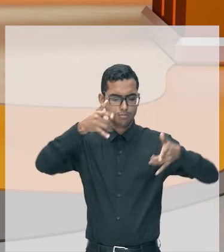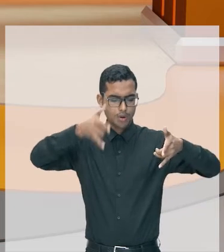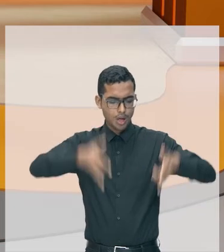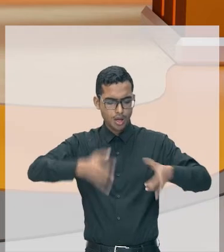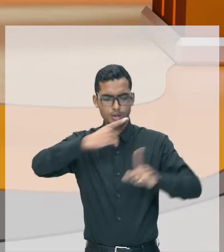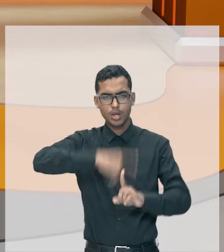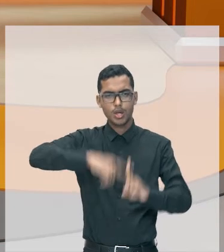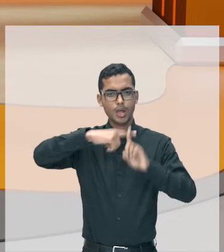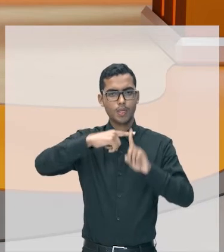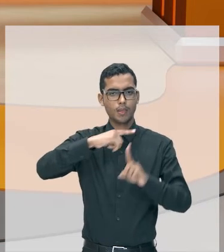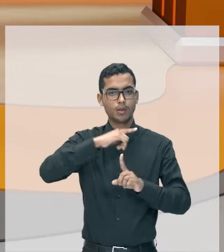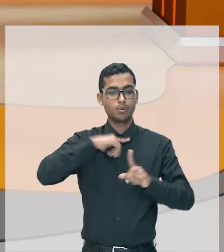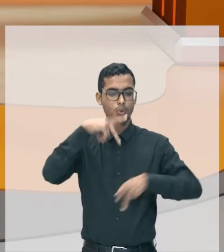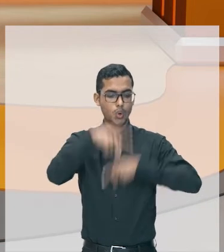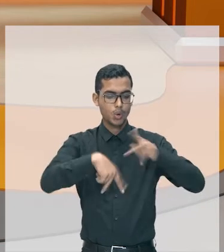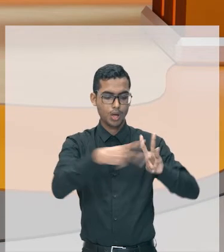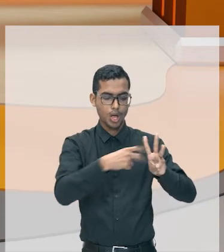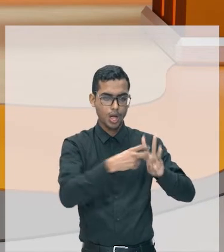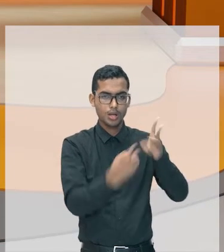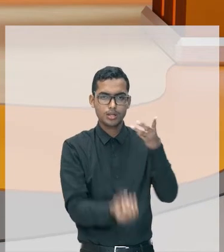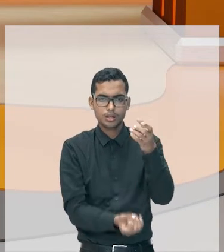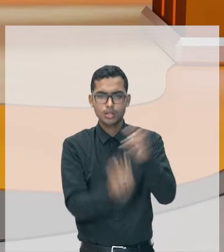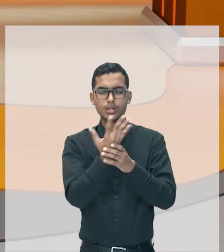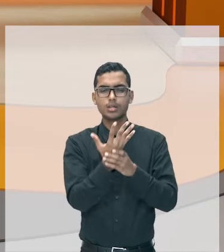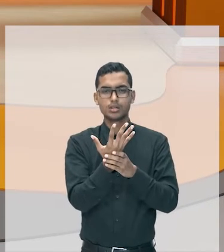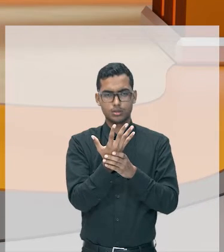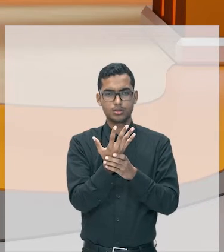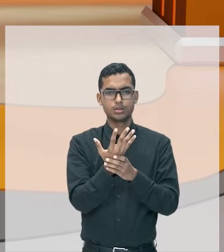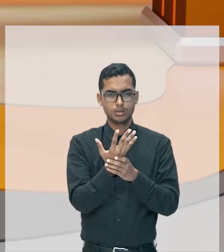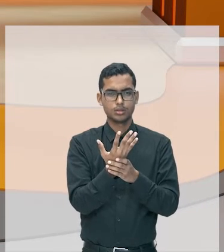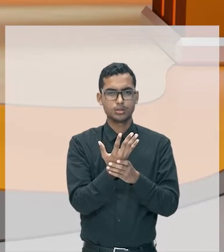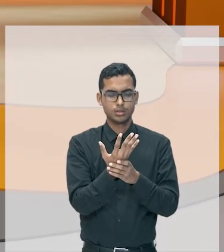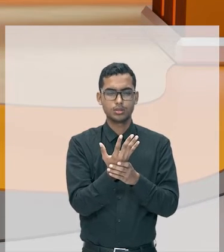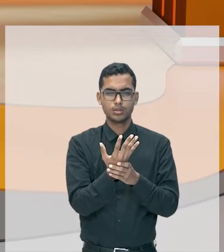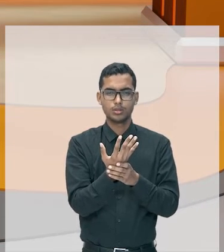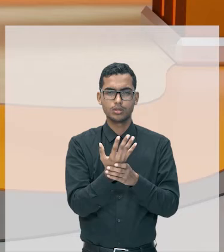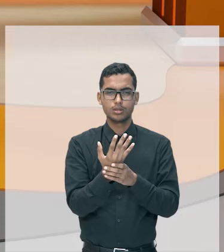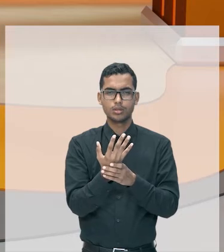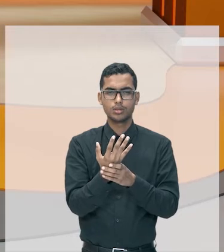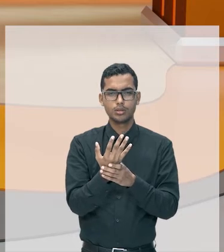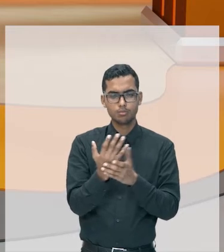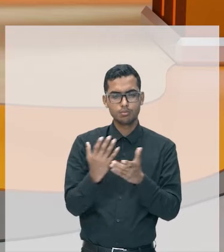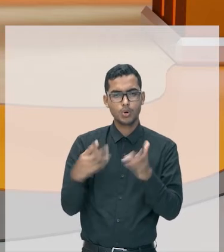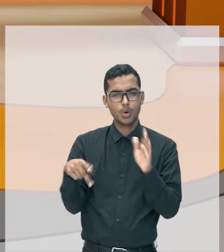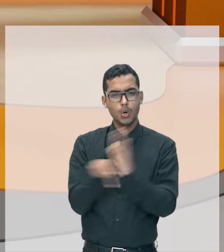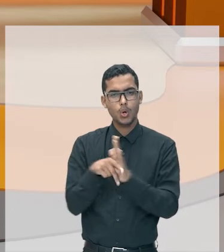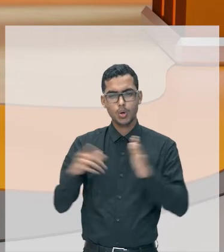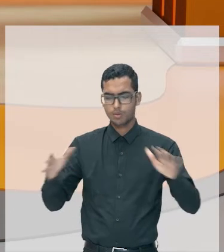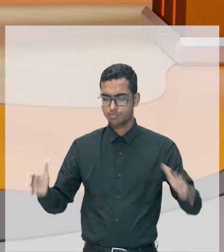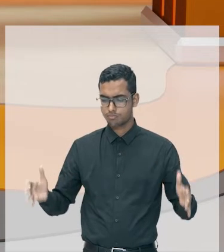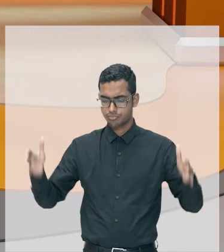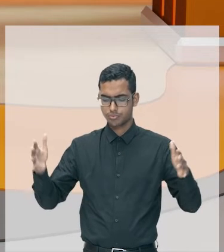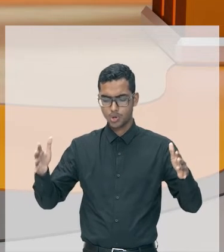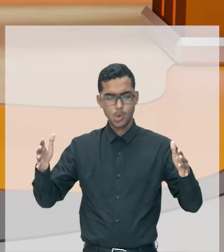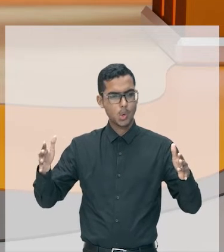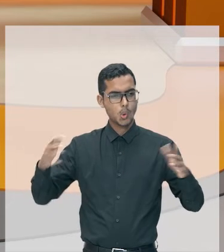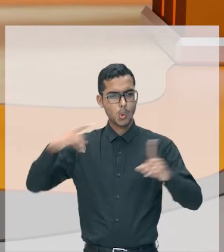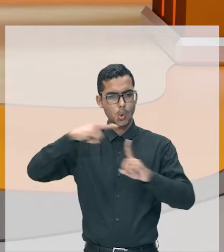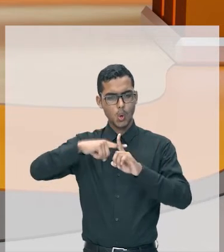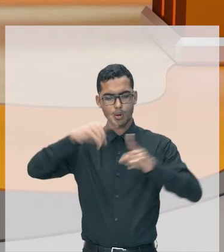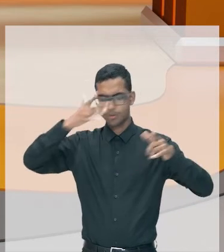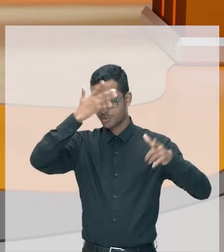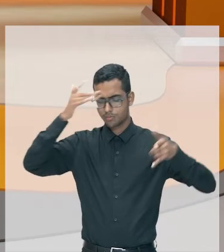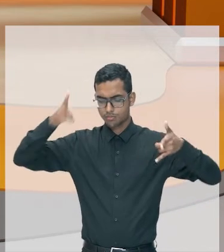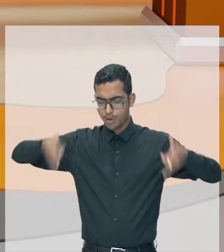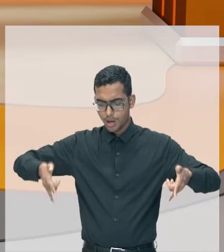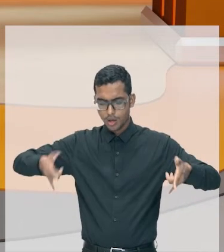pessoas. Os povos indígenas fabricavam as urnas funerárias e enterravam as pessoas dentro